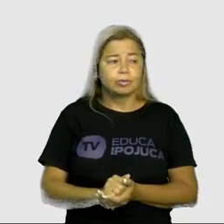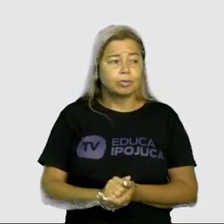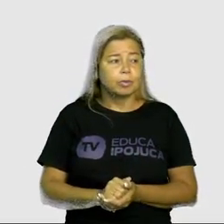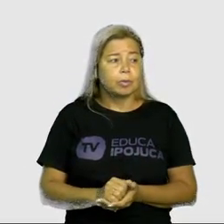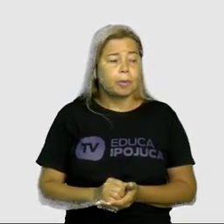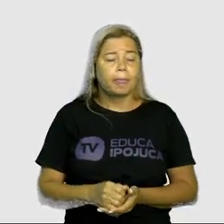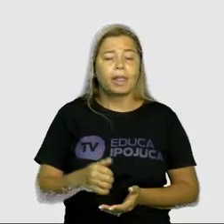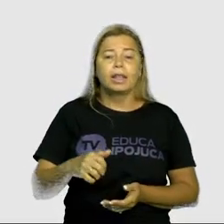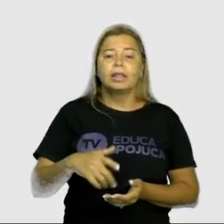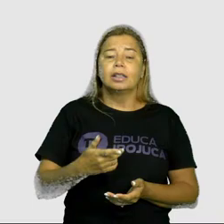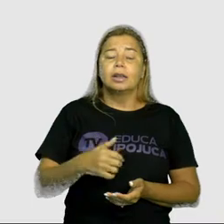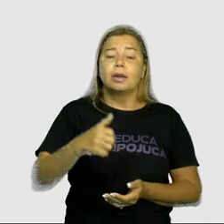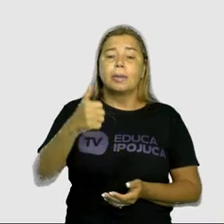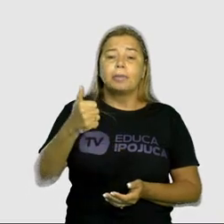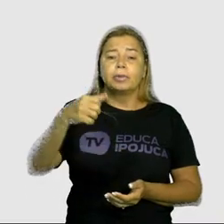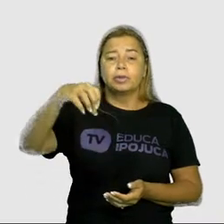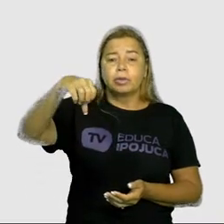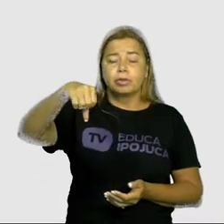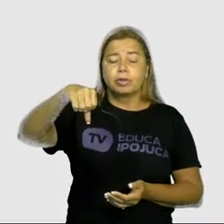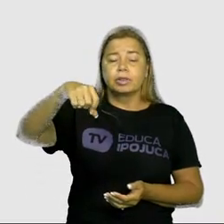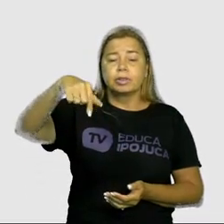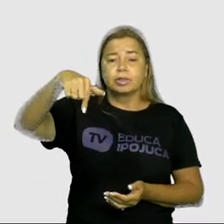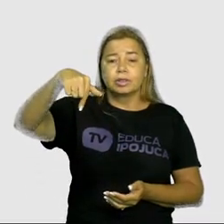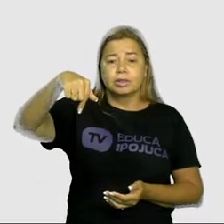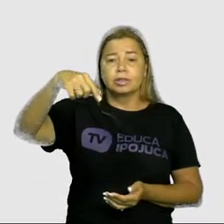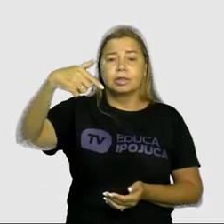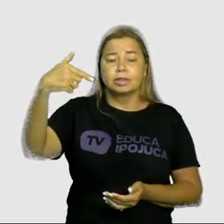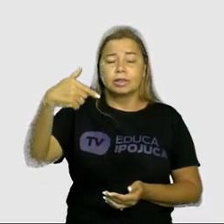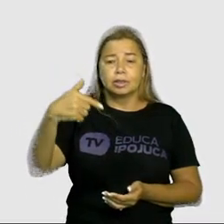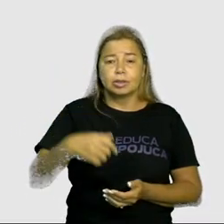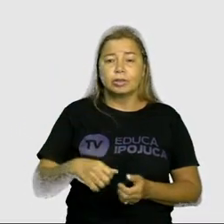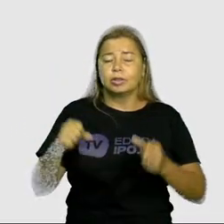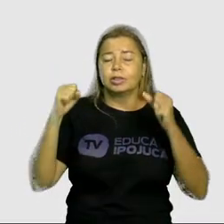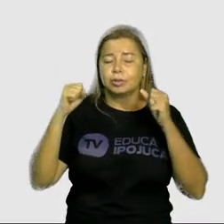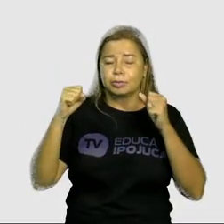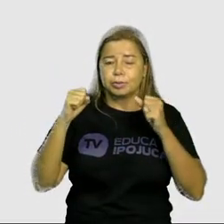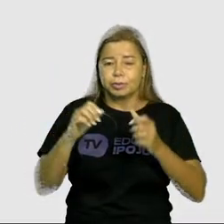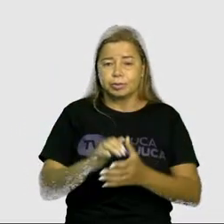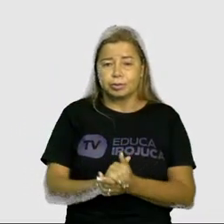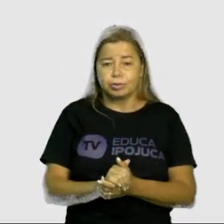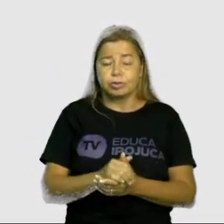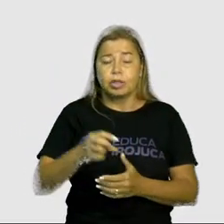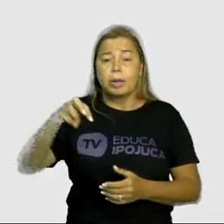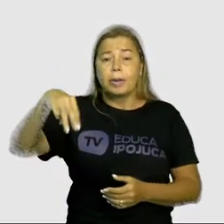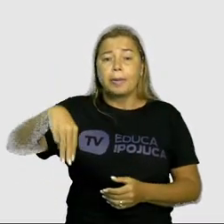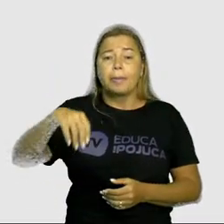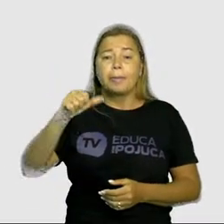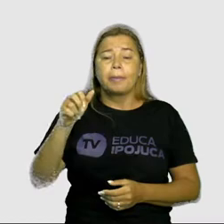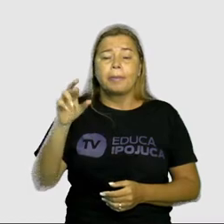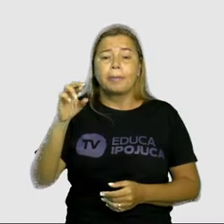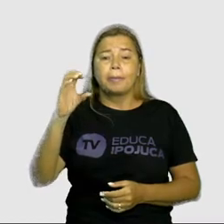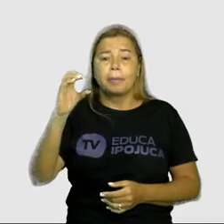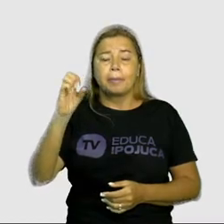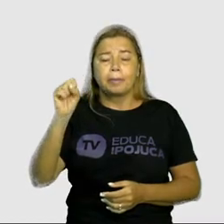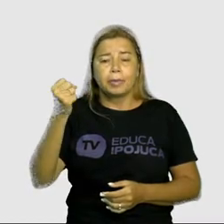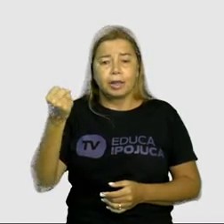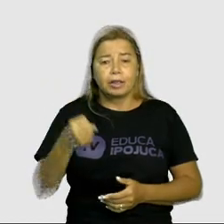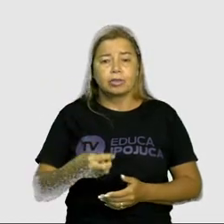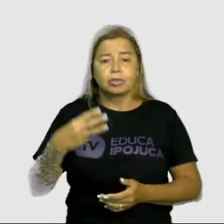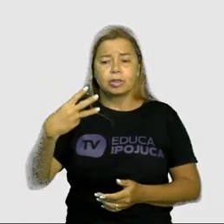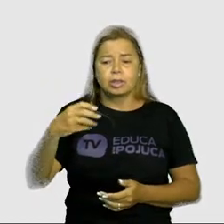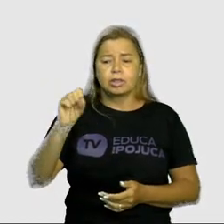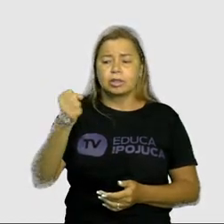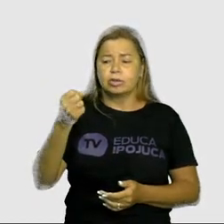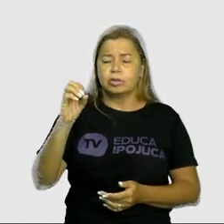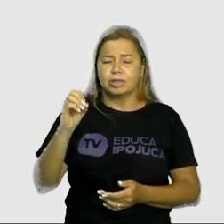1.972 pontos em seu jogo. Marcos, ele tem 380 pontos a menos